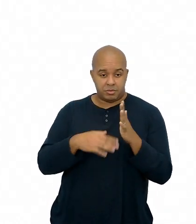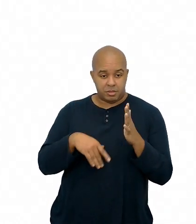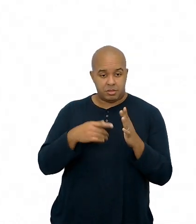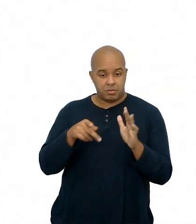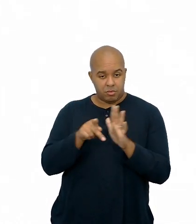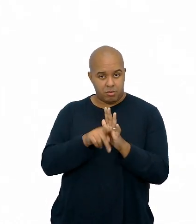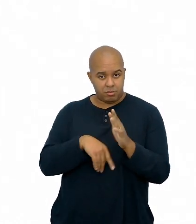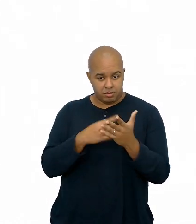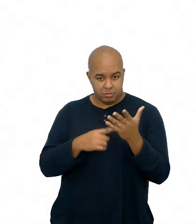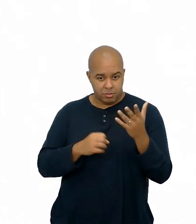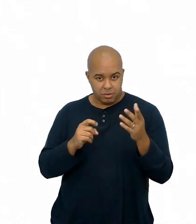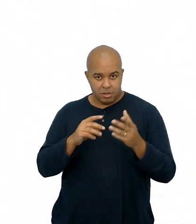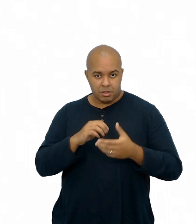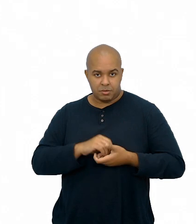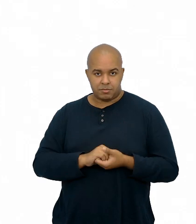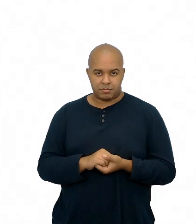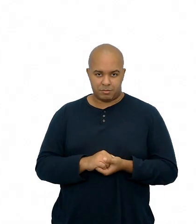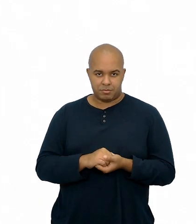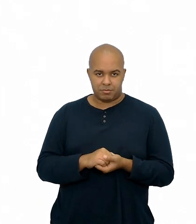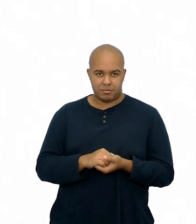atividade do material.